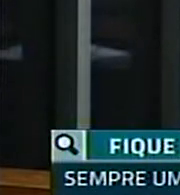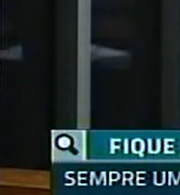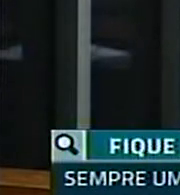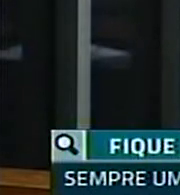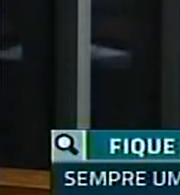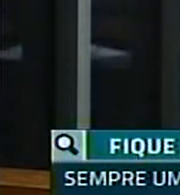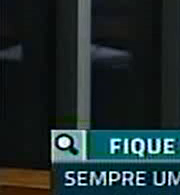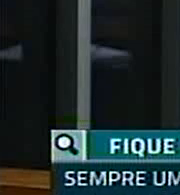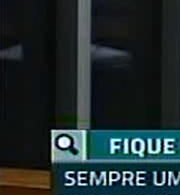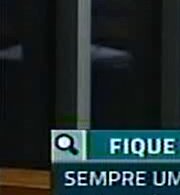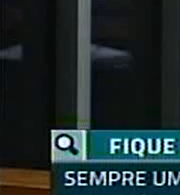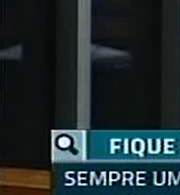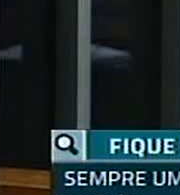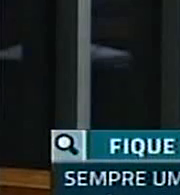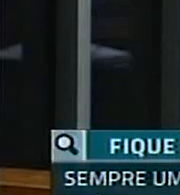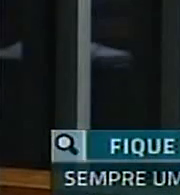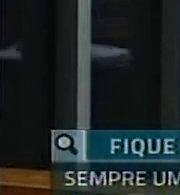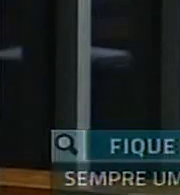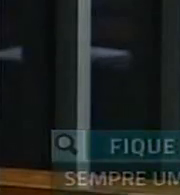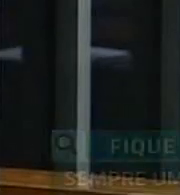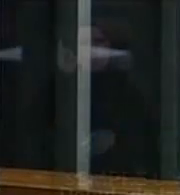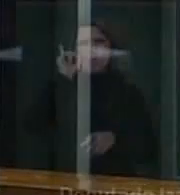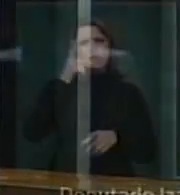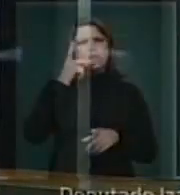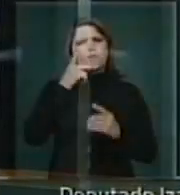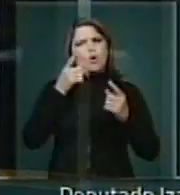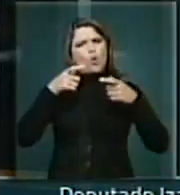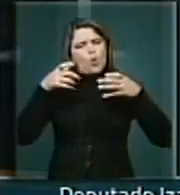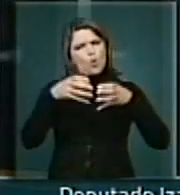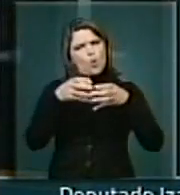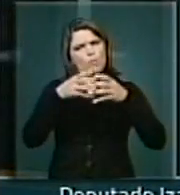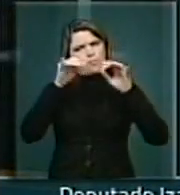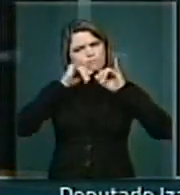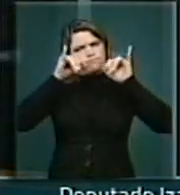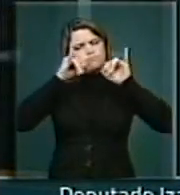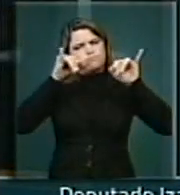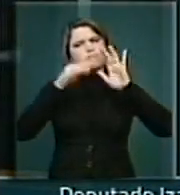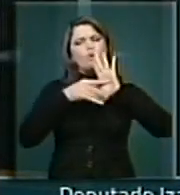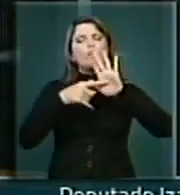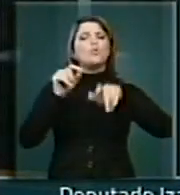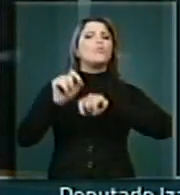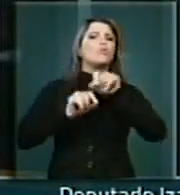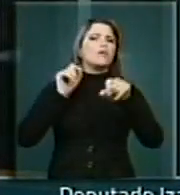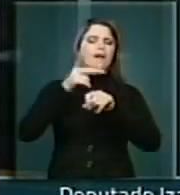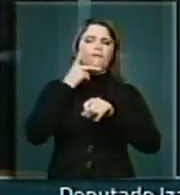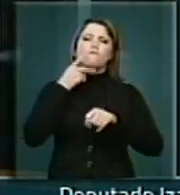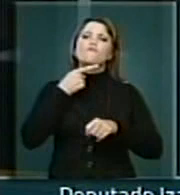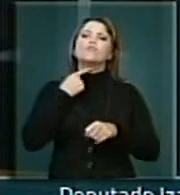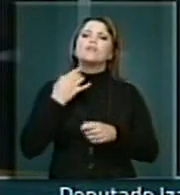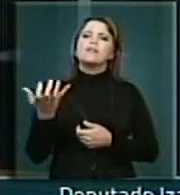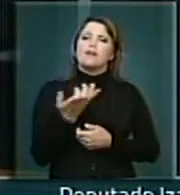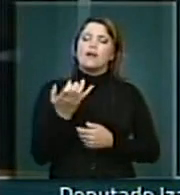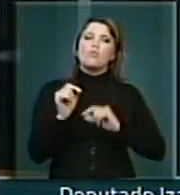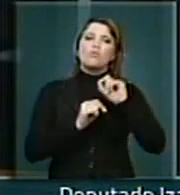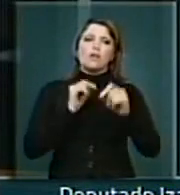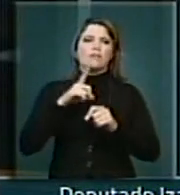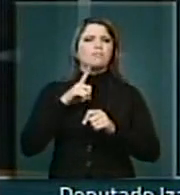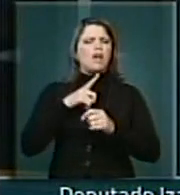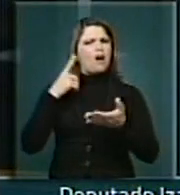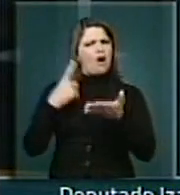Polícia Militar e Corpo de Bombeiros ontem na Assembleia deixou muito claro, o que eles querem é que haja